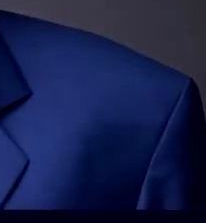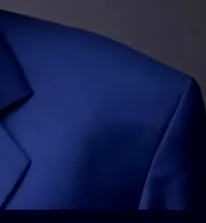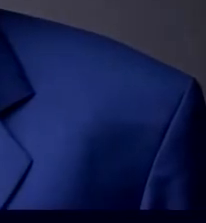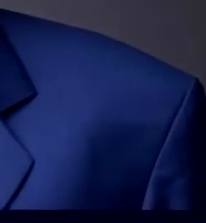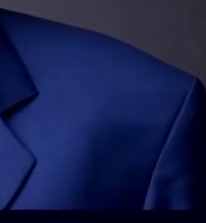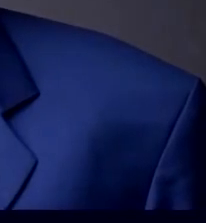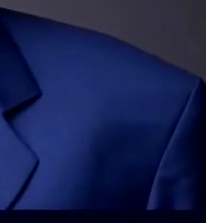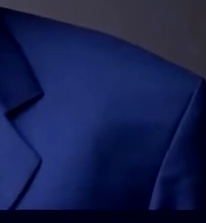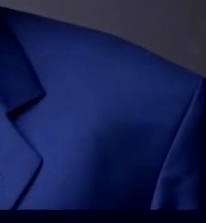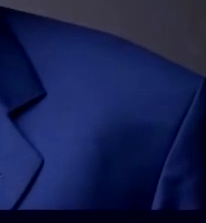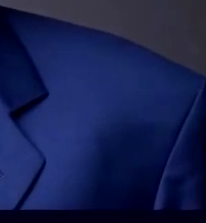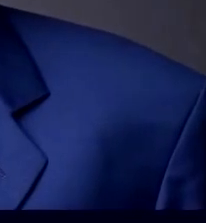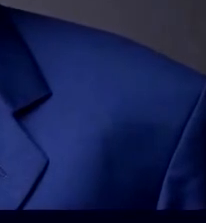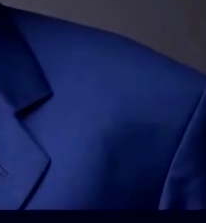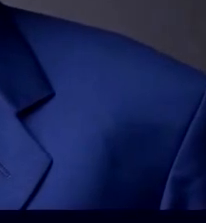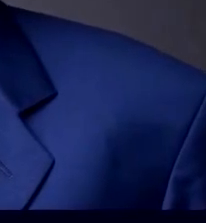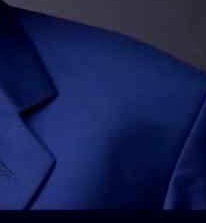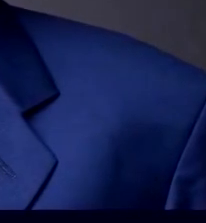vereadores com Bruno Covas Prefeito 41